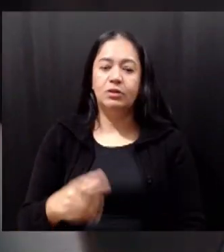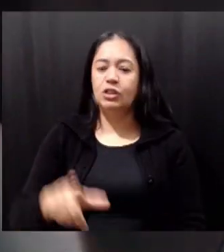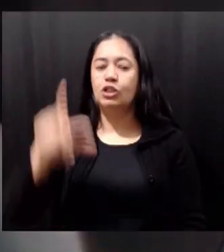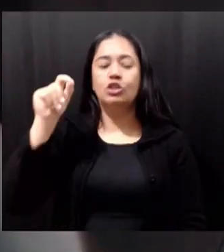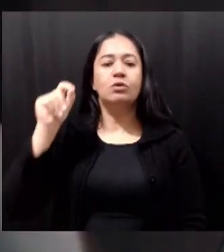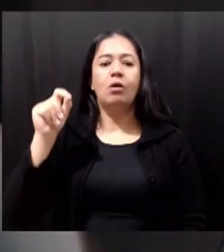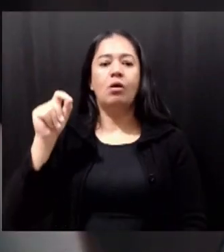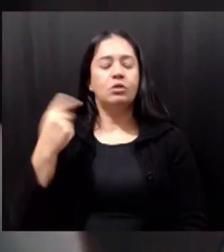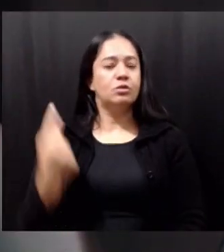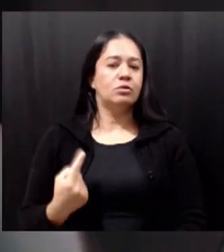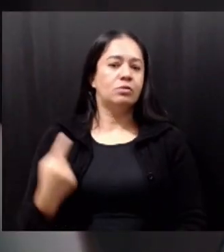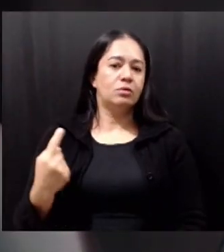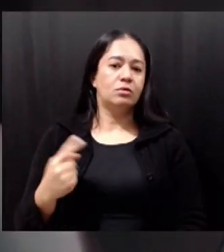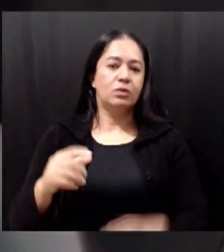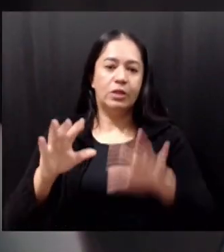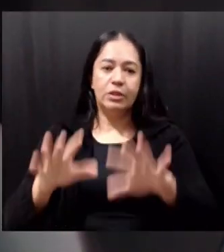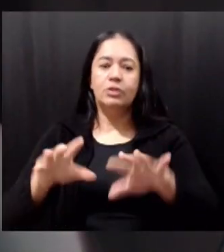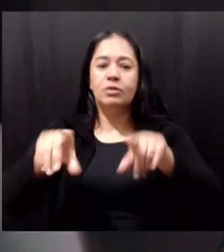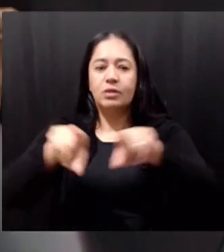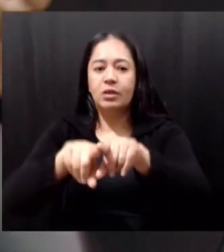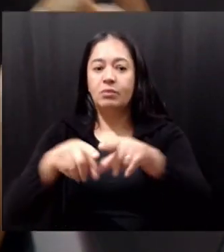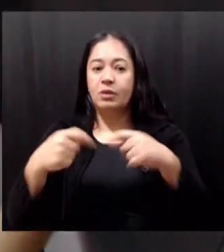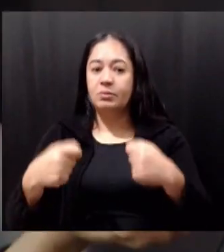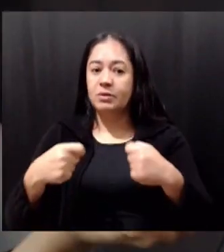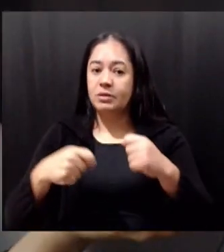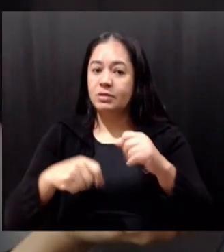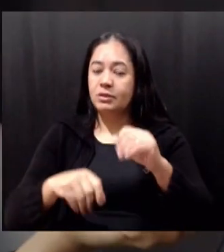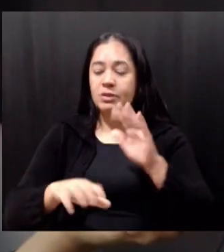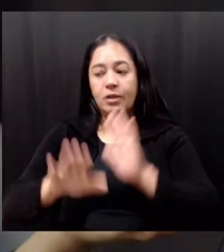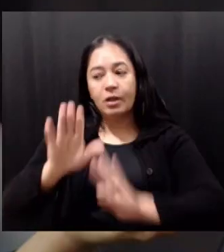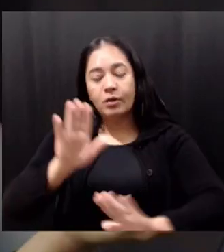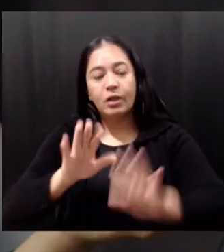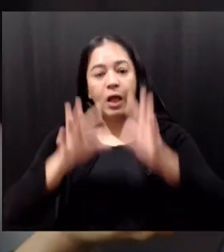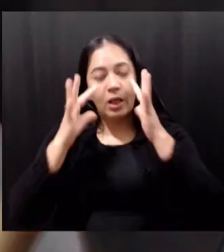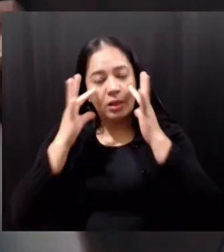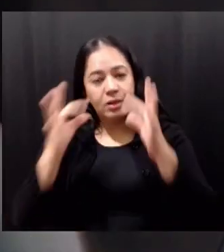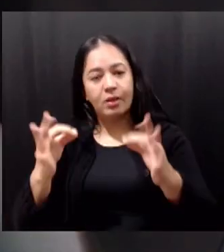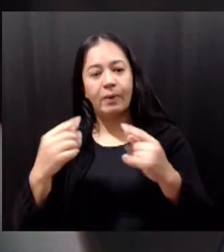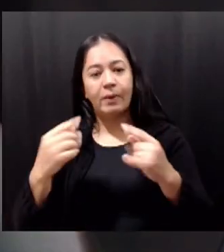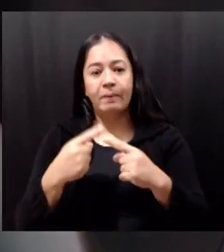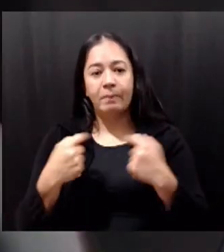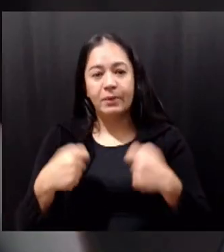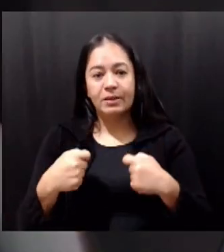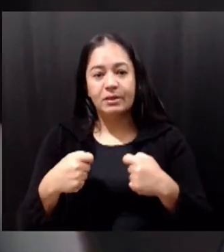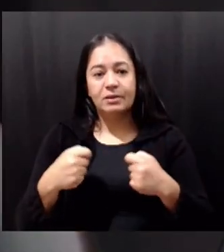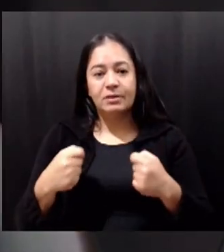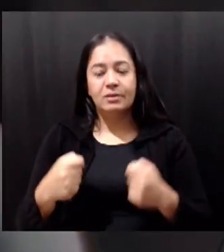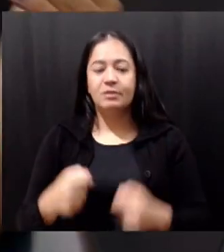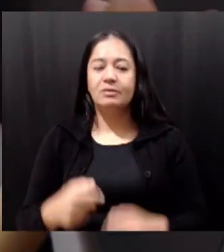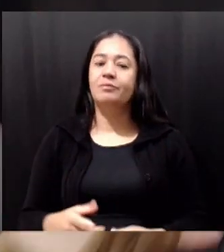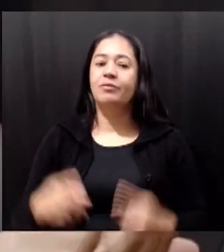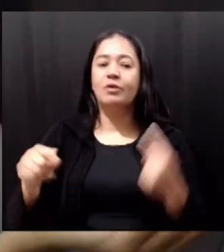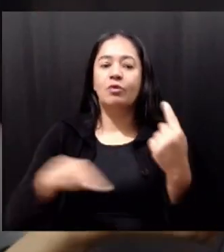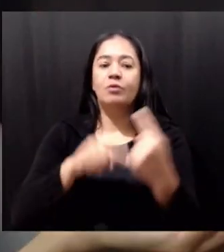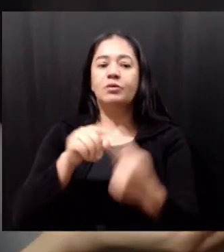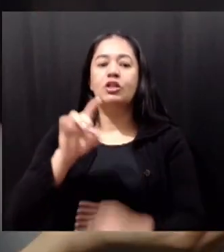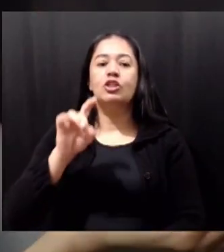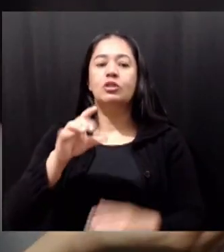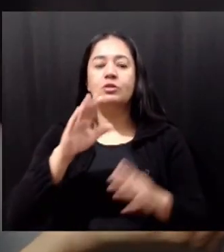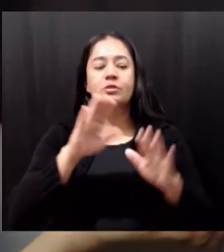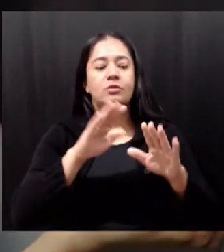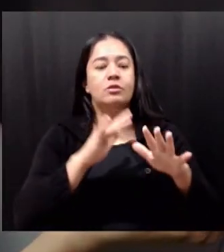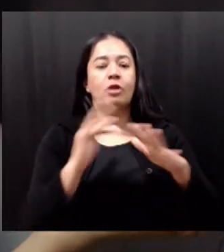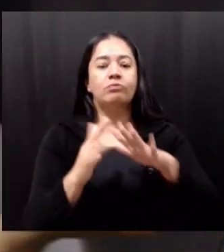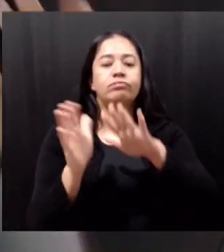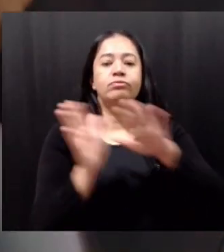isso também é uma coisa que precisa ser cuidada e olhada, porque precisa-se de uma intenção, né, a ideia não é se desconectar, não vou ter mais, como a doutora